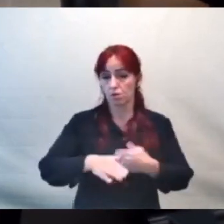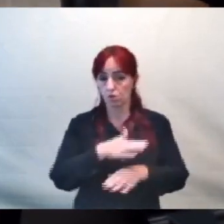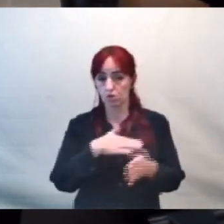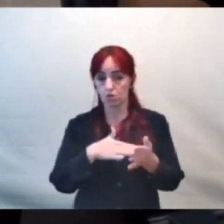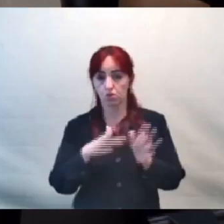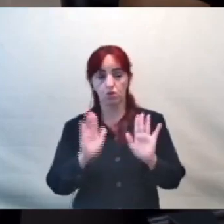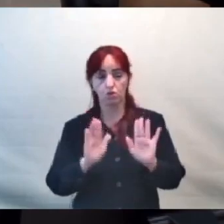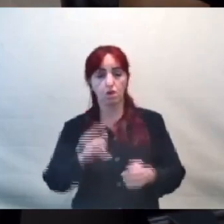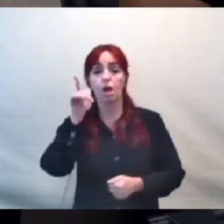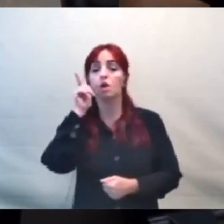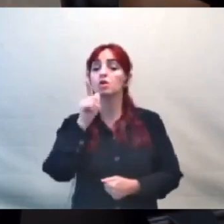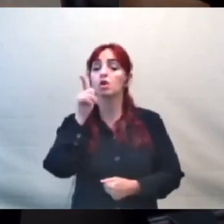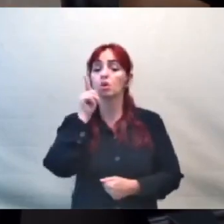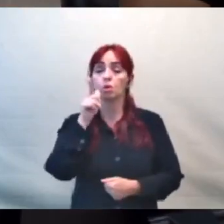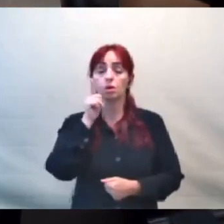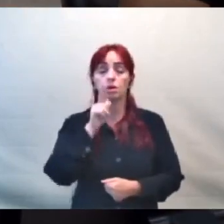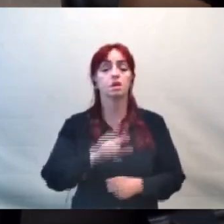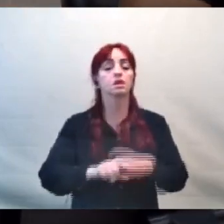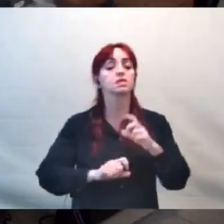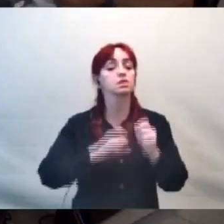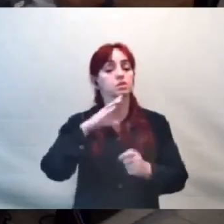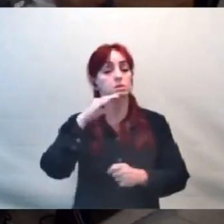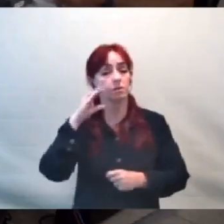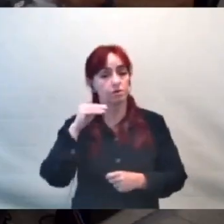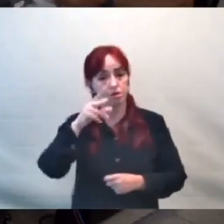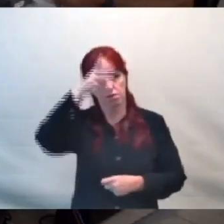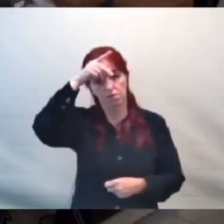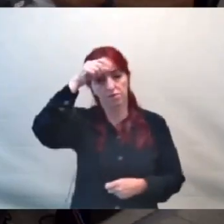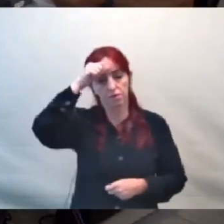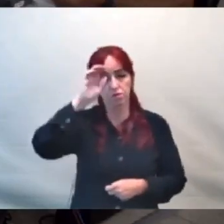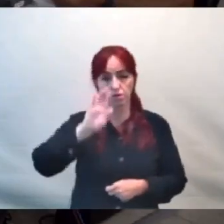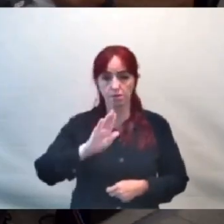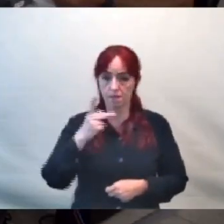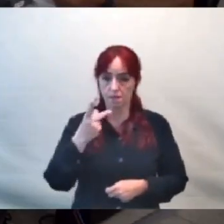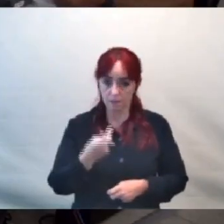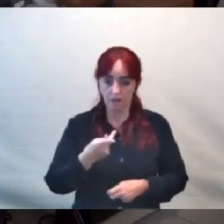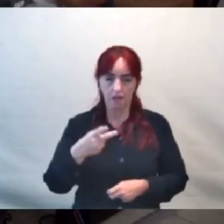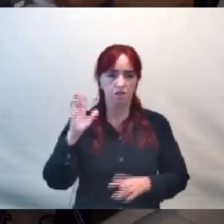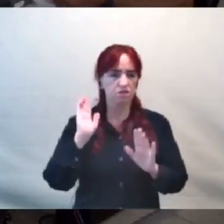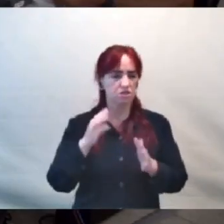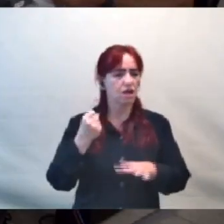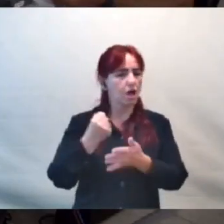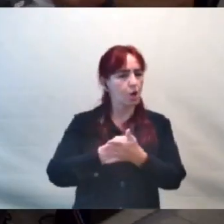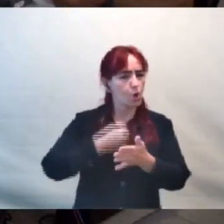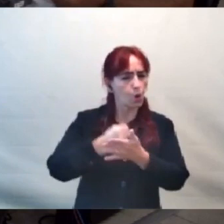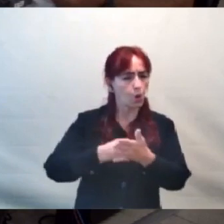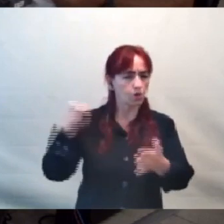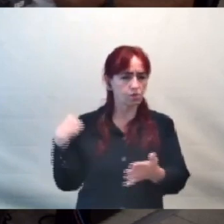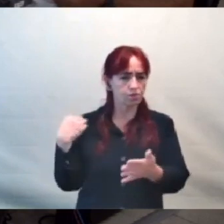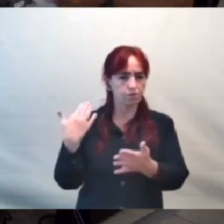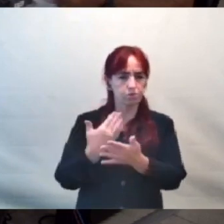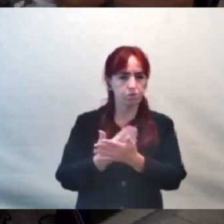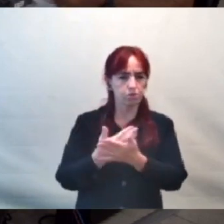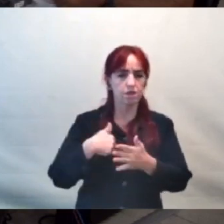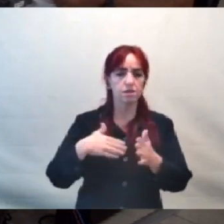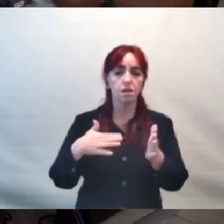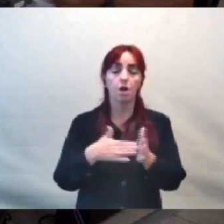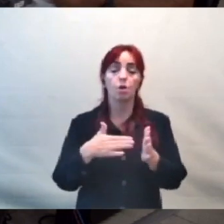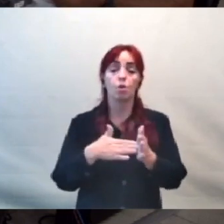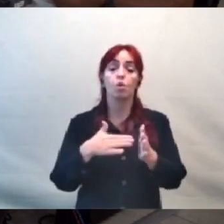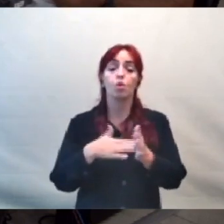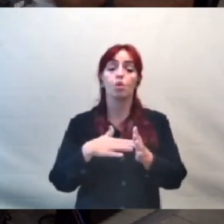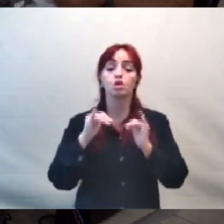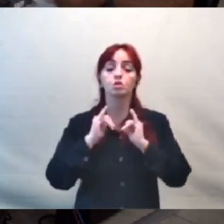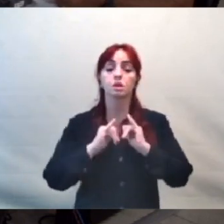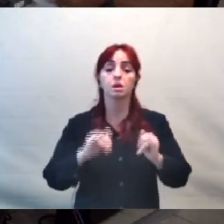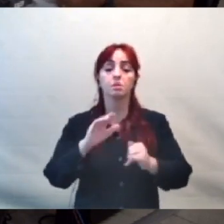conquistas dos servidores da Prefeitura de Belo Horizonte, de muito tempo de luta, especialmente dessa última campanha salarial, inclusive